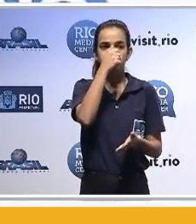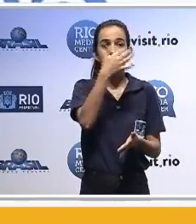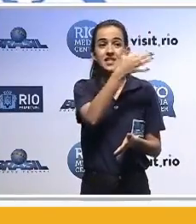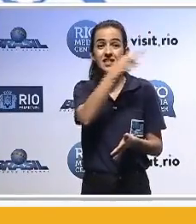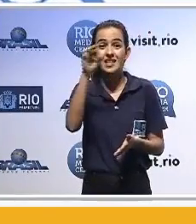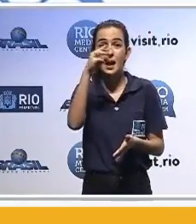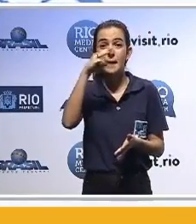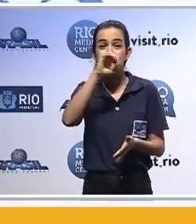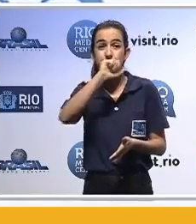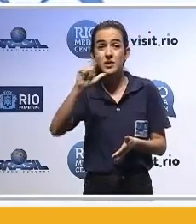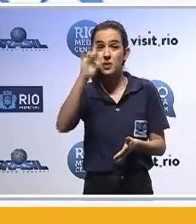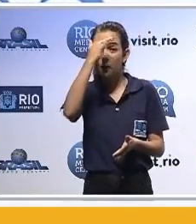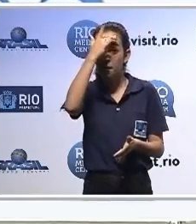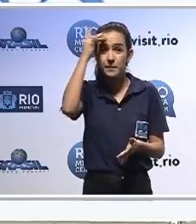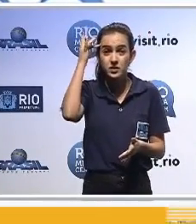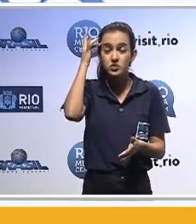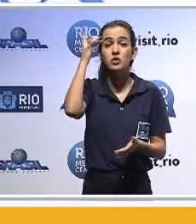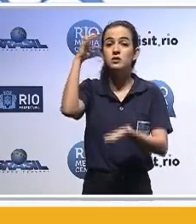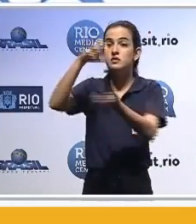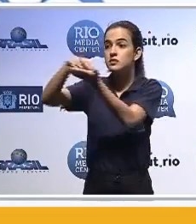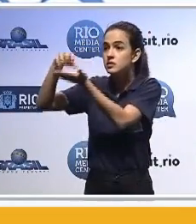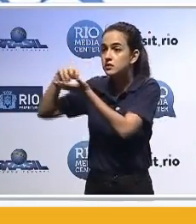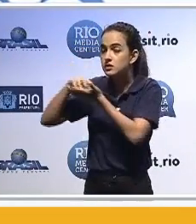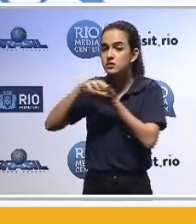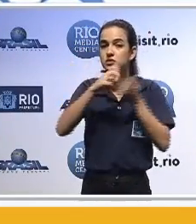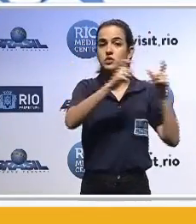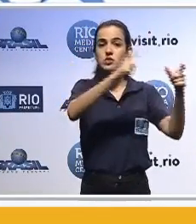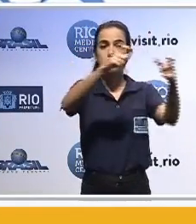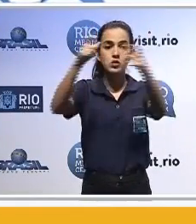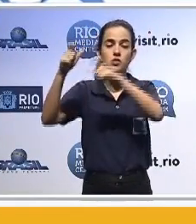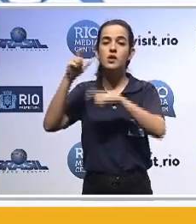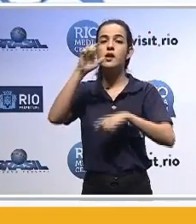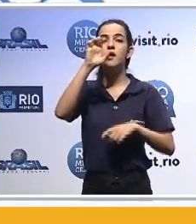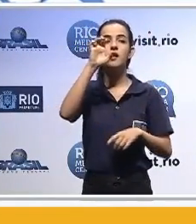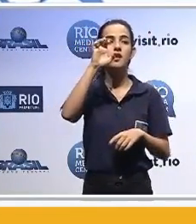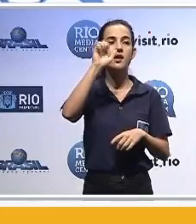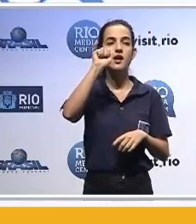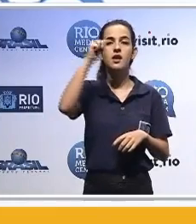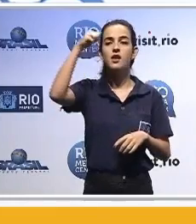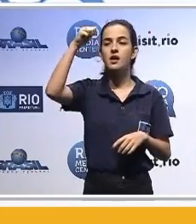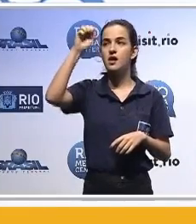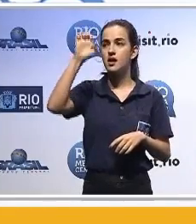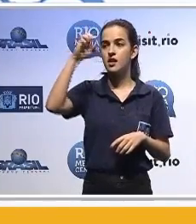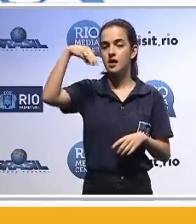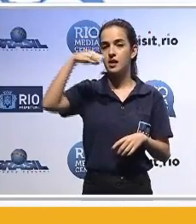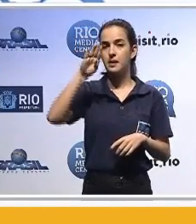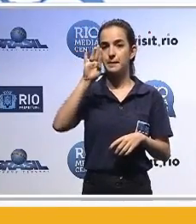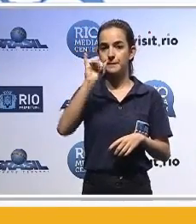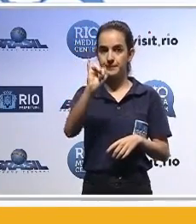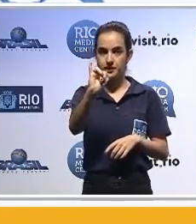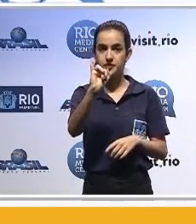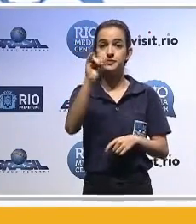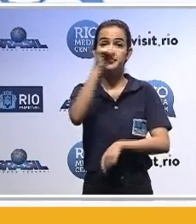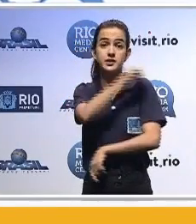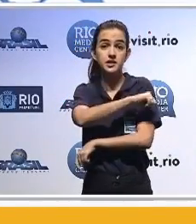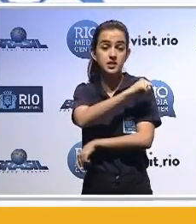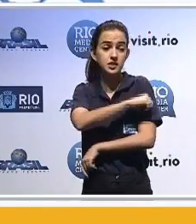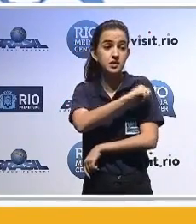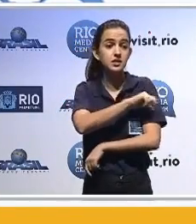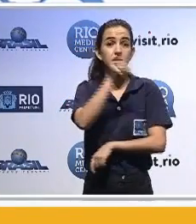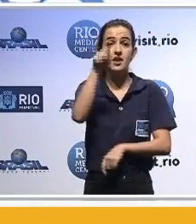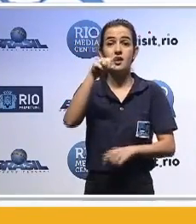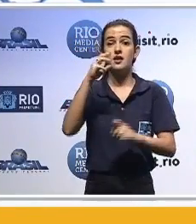em 42 bairros do Rio de Janeiro no Airbnb. Ou seja, o Rio de Janeiro hoje é uma cidade